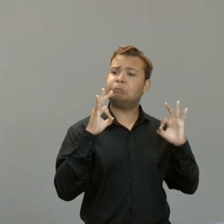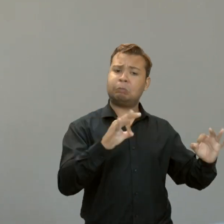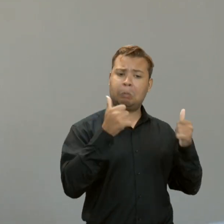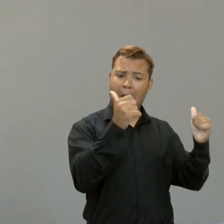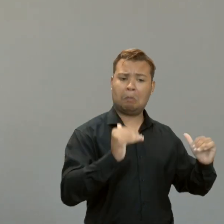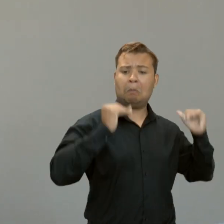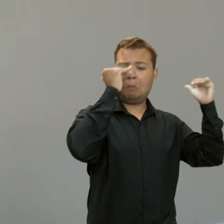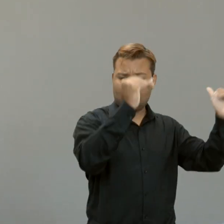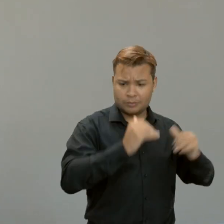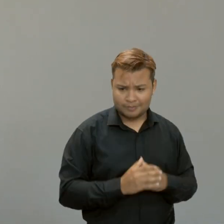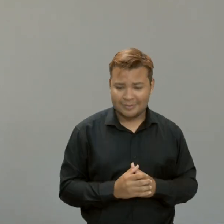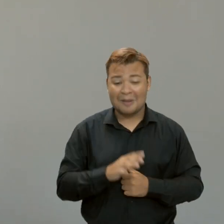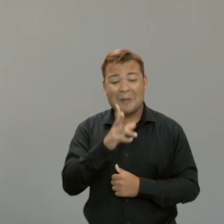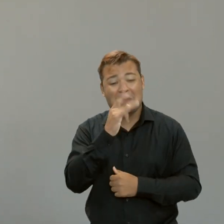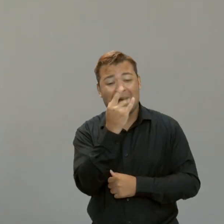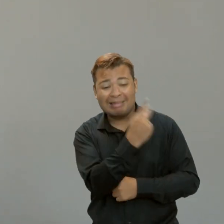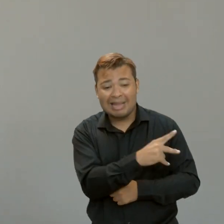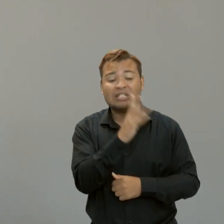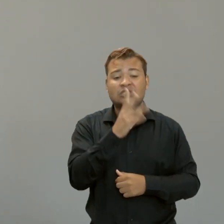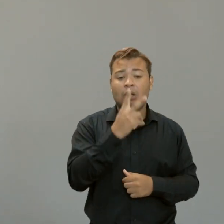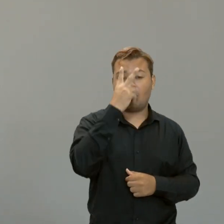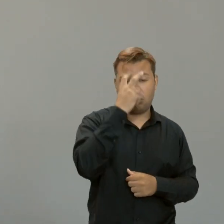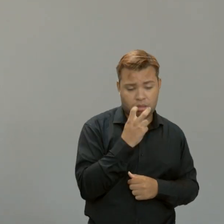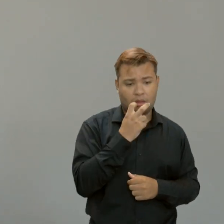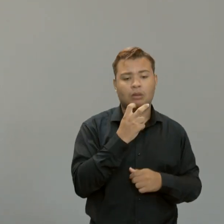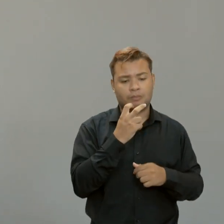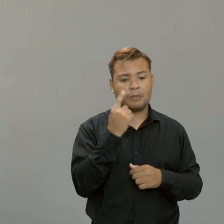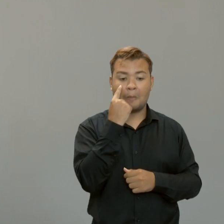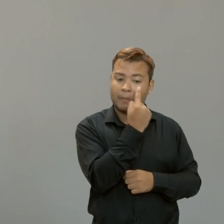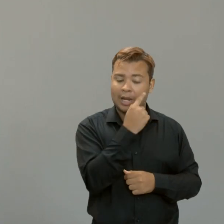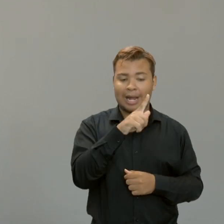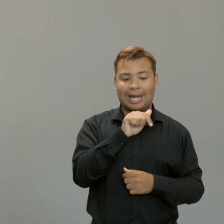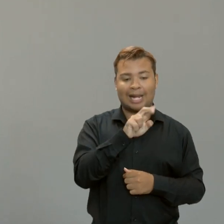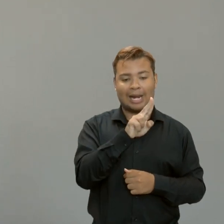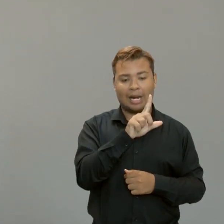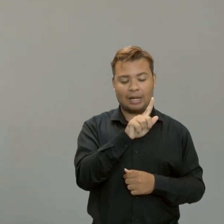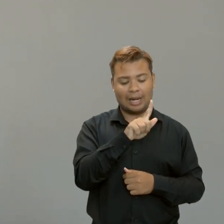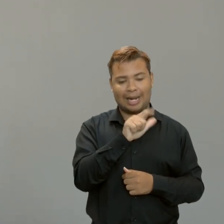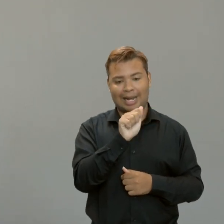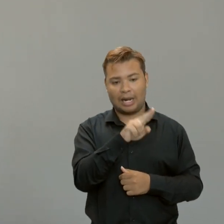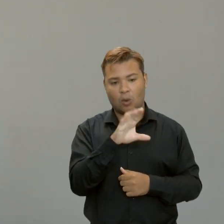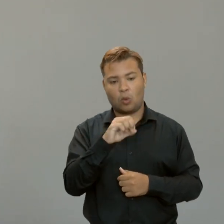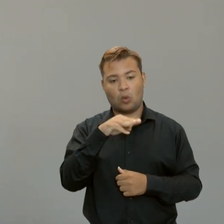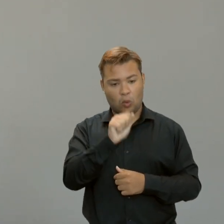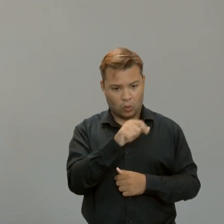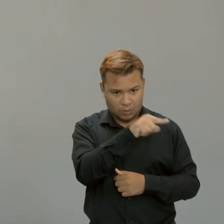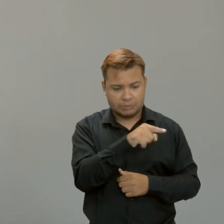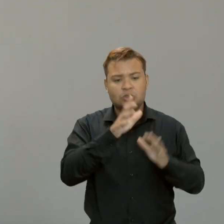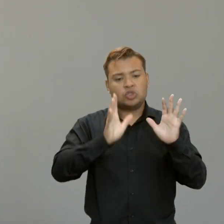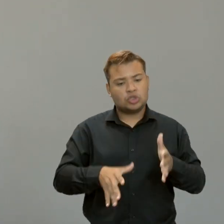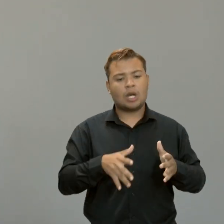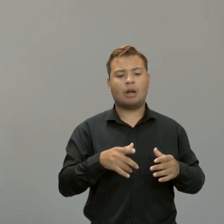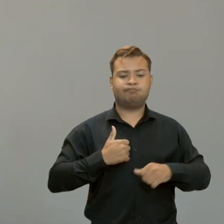momento o glaucoma do pai já estava avançado, ele já tinha perdido, não é, por perseguição política, o seu mandato,